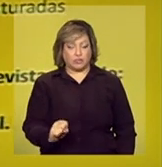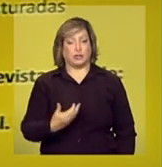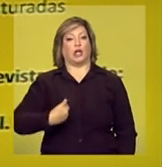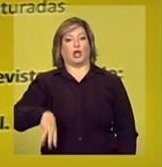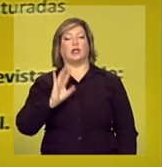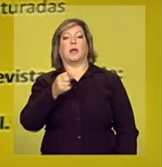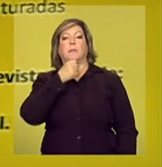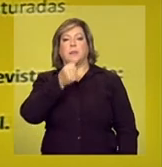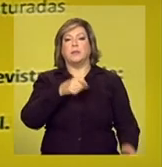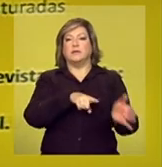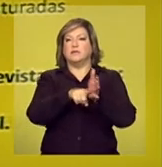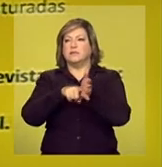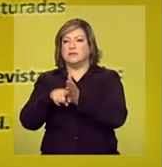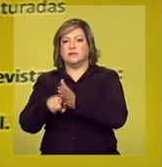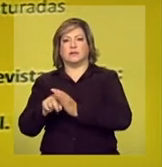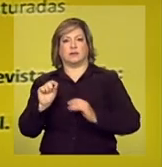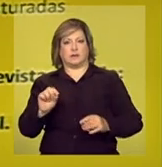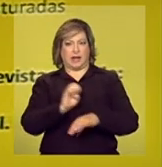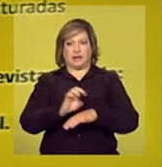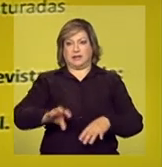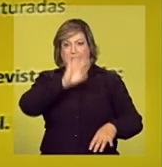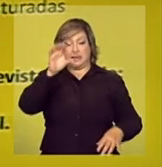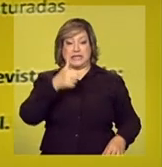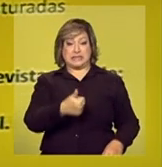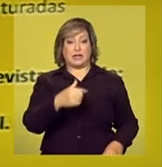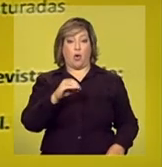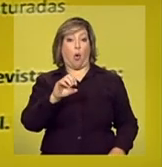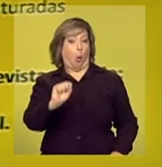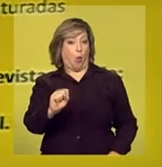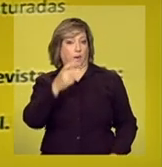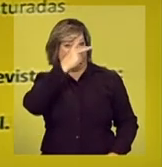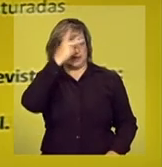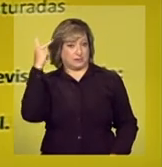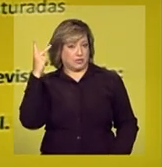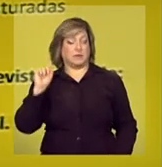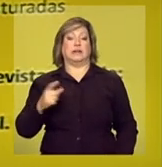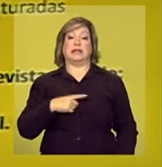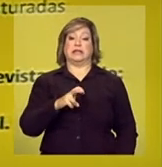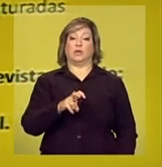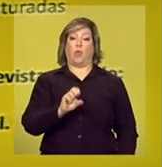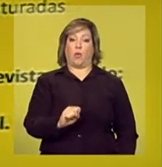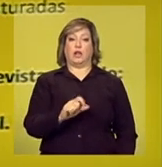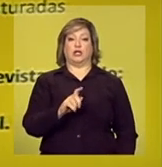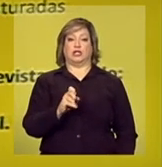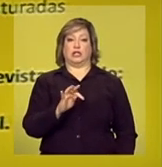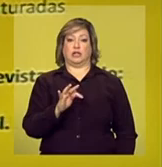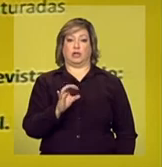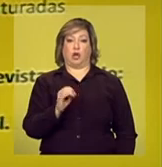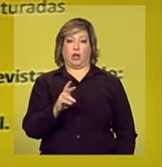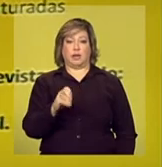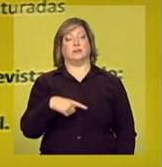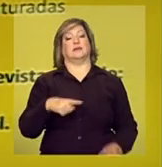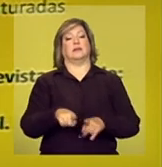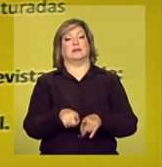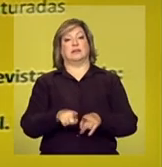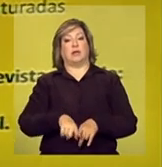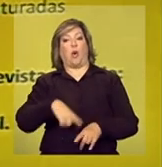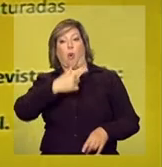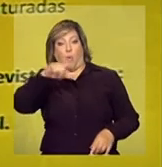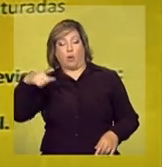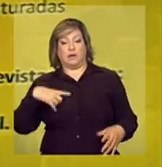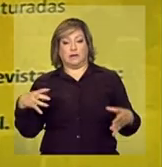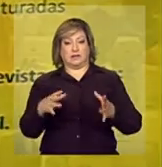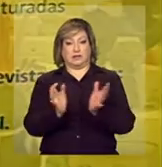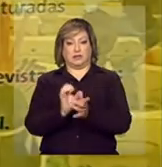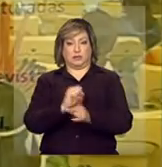nos estados 108 pessoas, sendo 52 gestores e 56 atores da sociedade civil, na